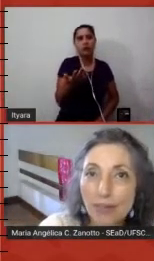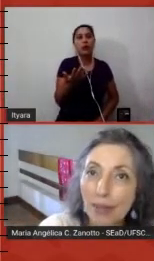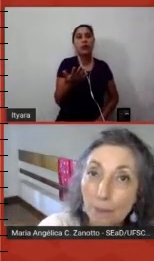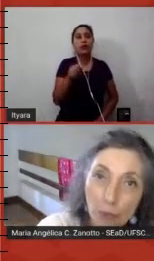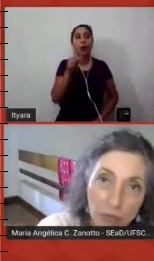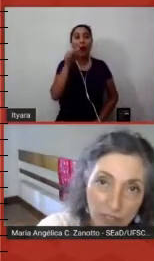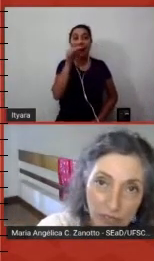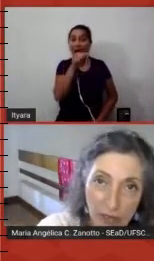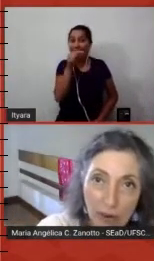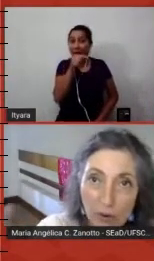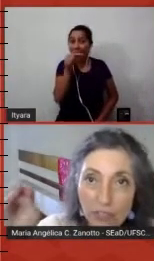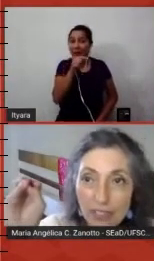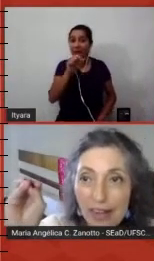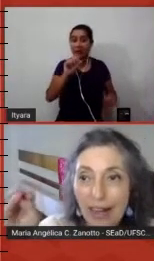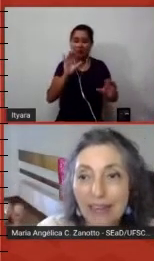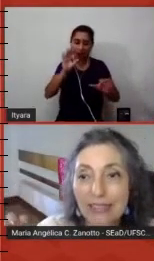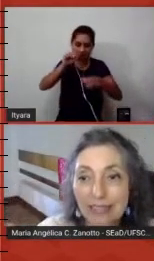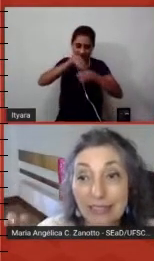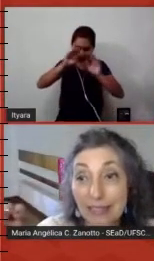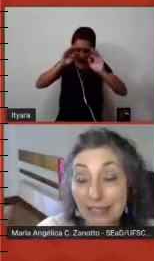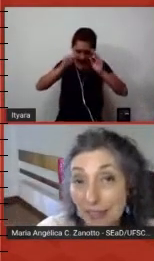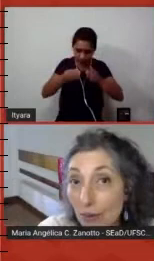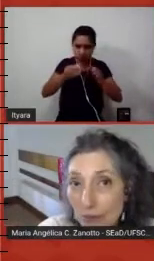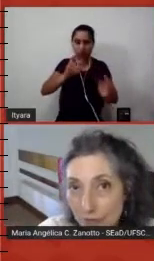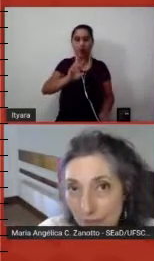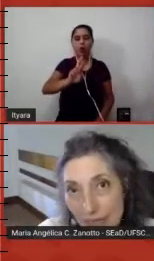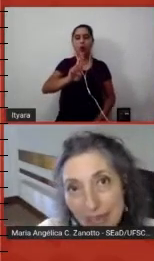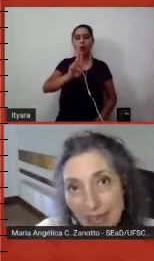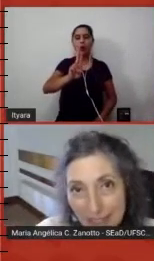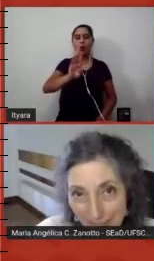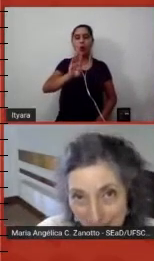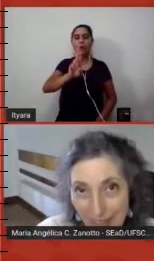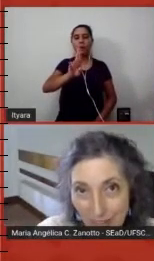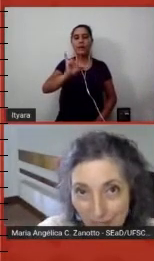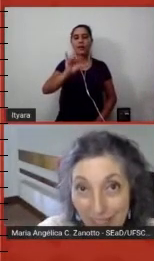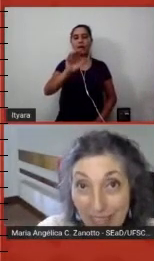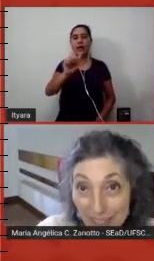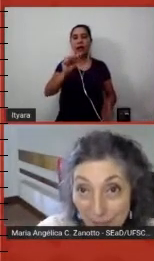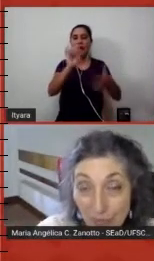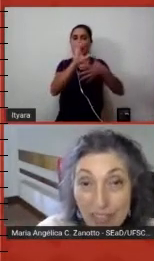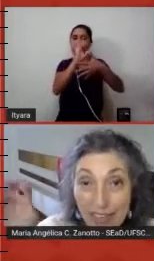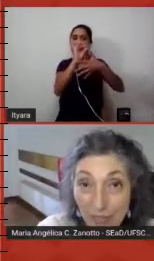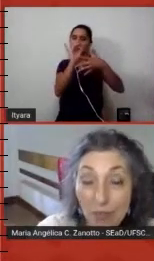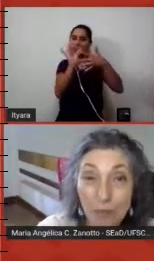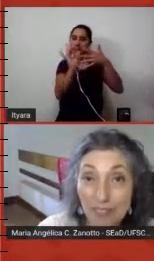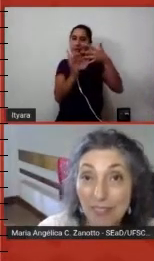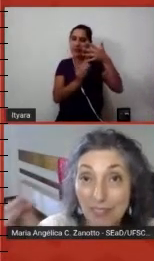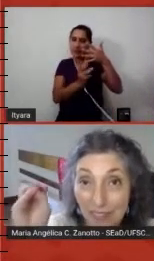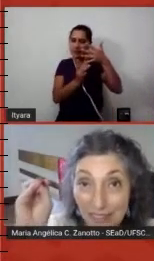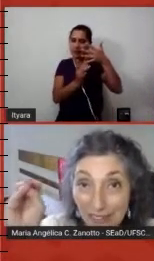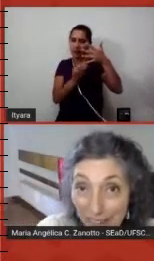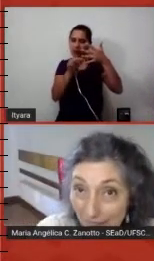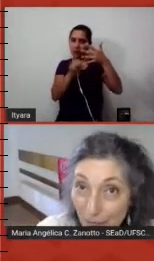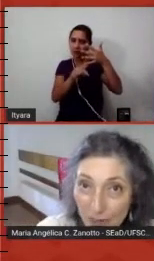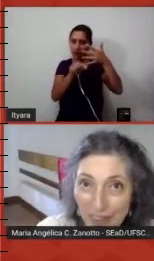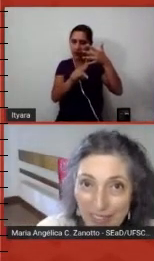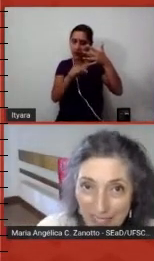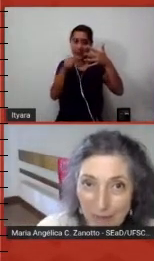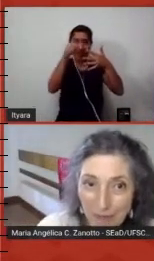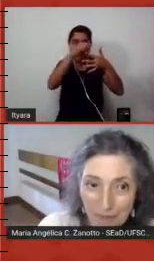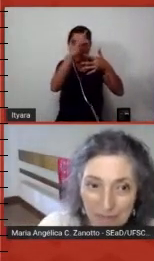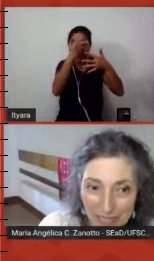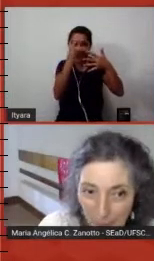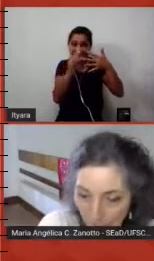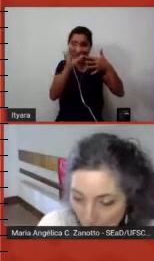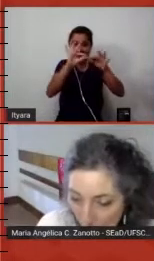coração da rubrica pulsa, é onde há a descrição daquele critério, daquele nível, e é isso que precisa ficar claro